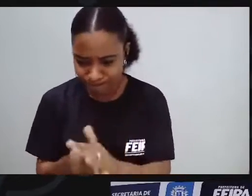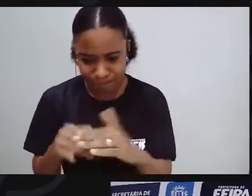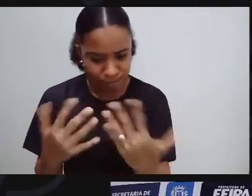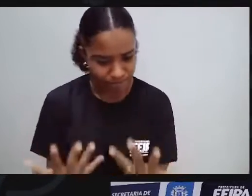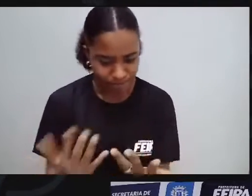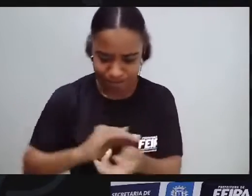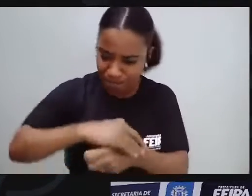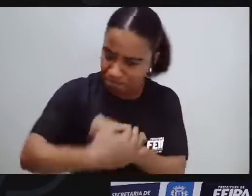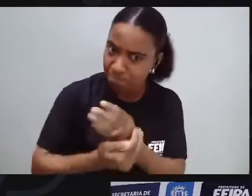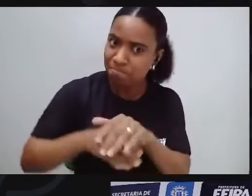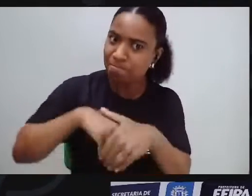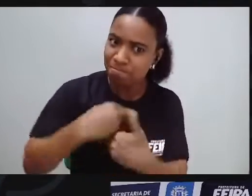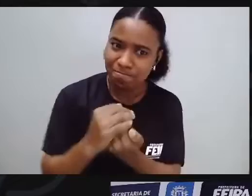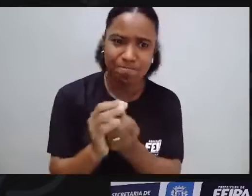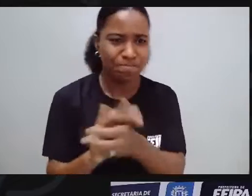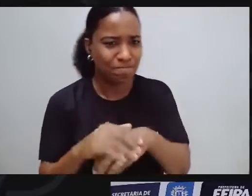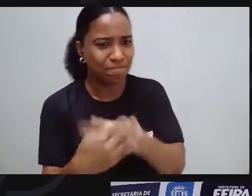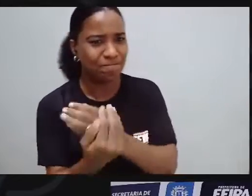lavar